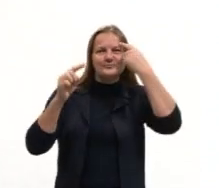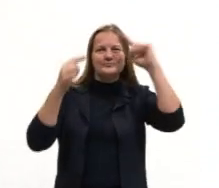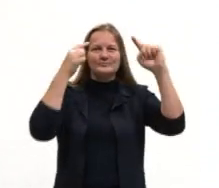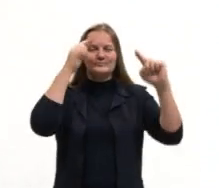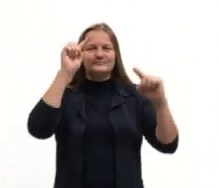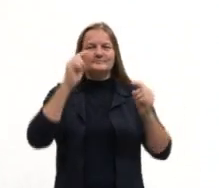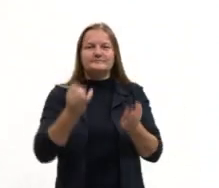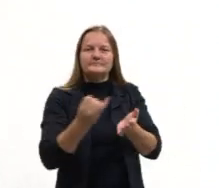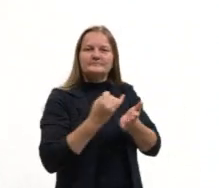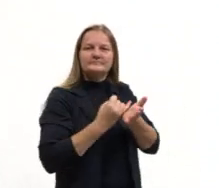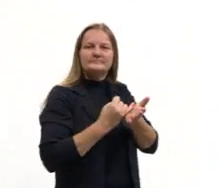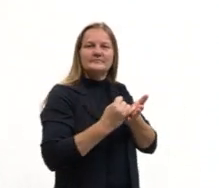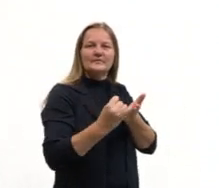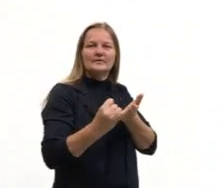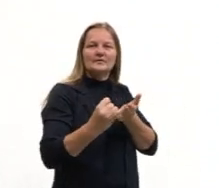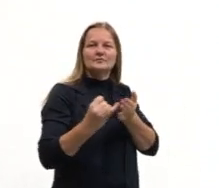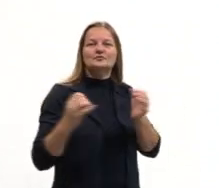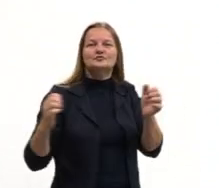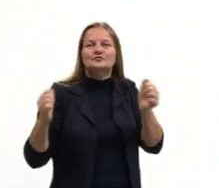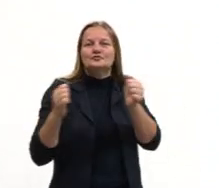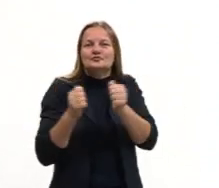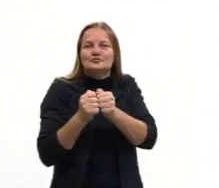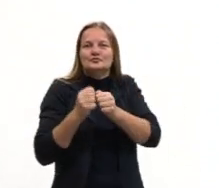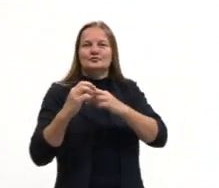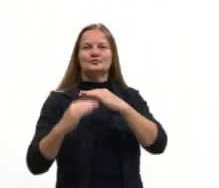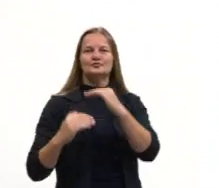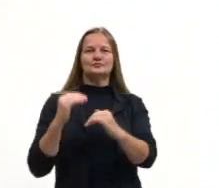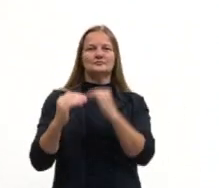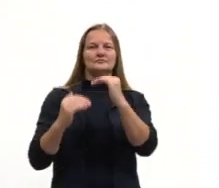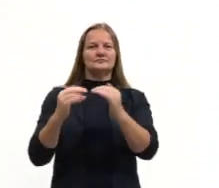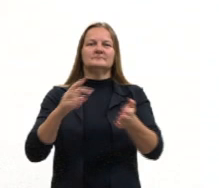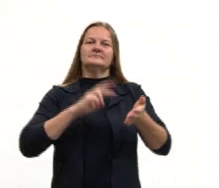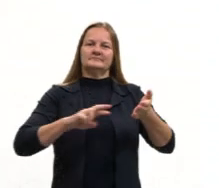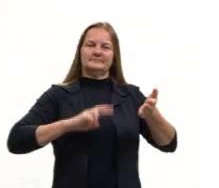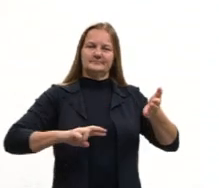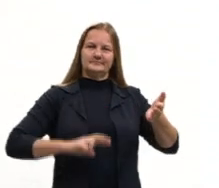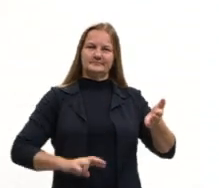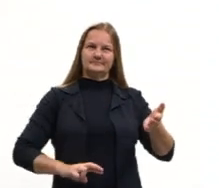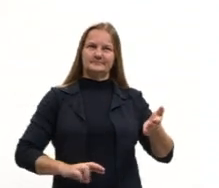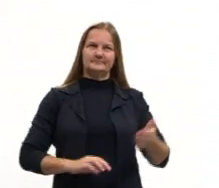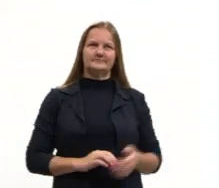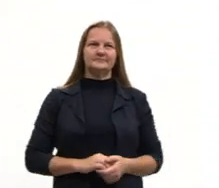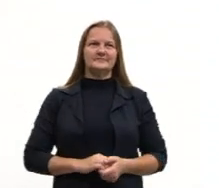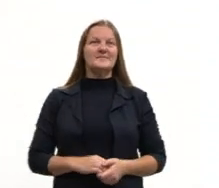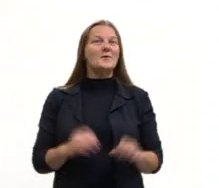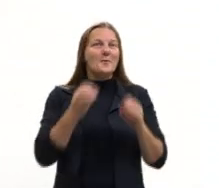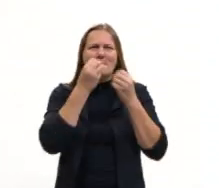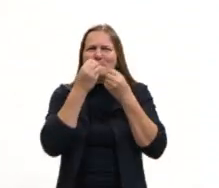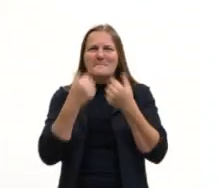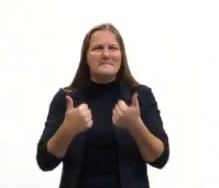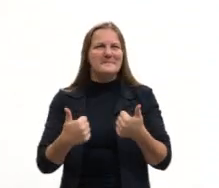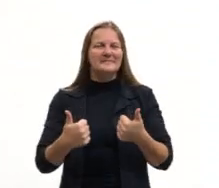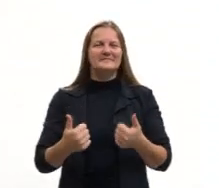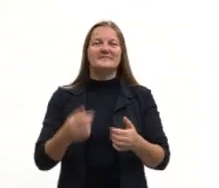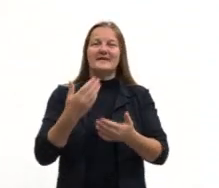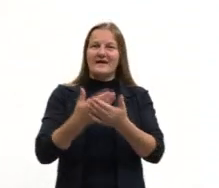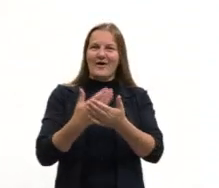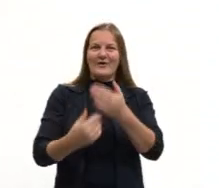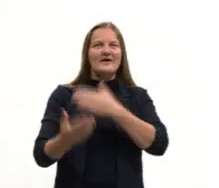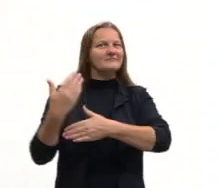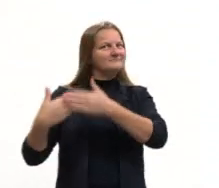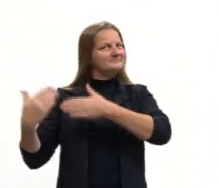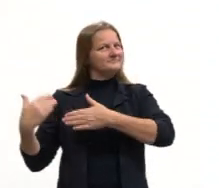entre a introdução e o desenvolvimento da redação muito bem na aula anterior